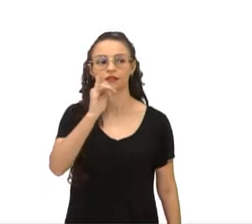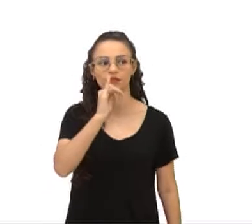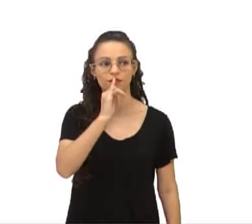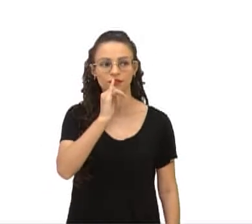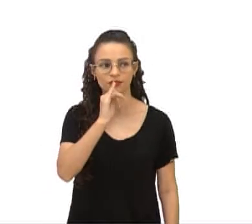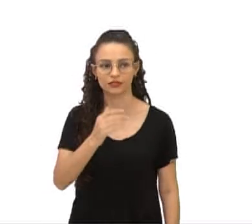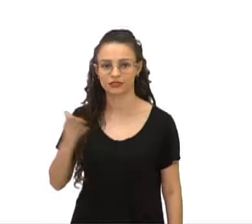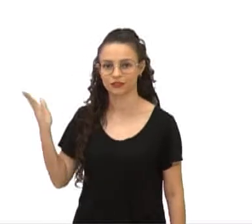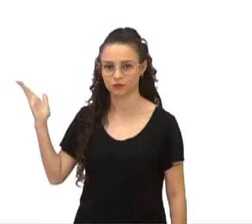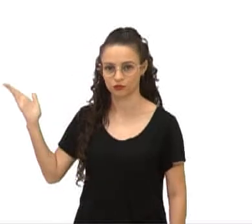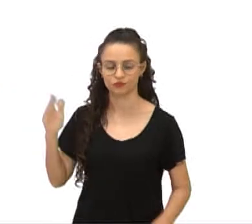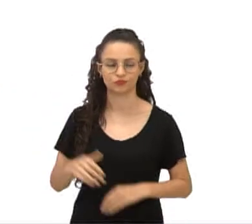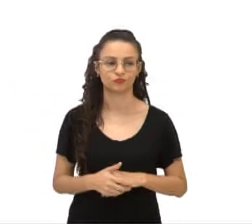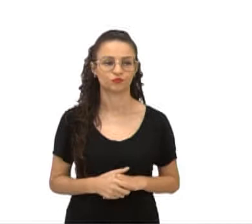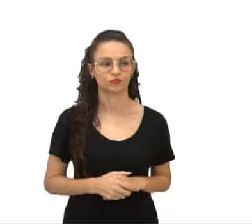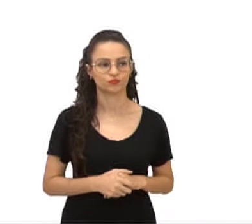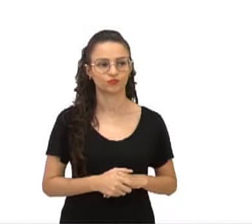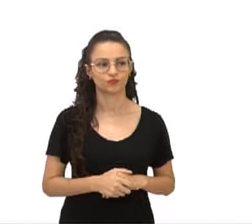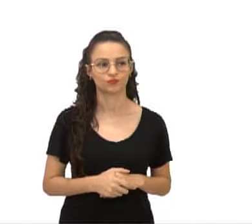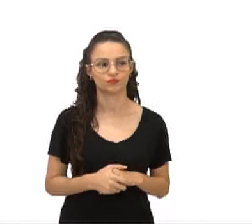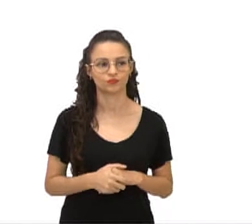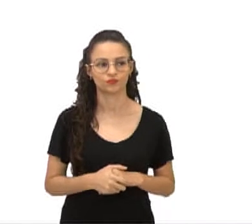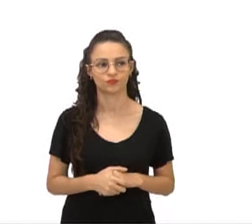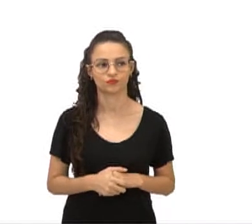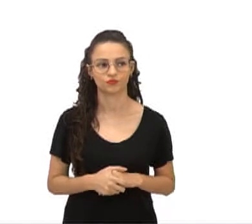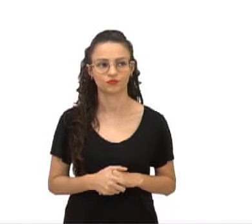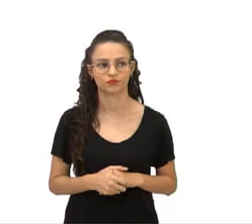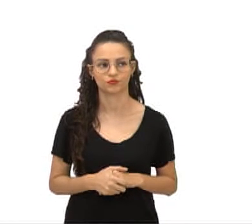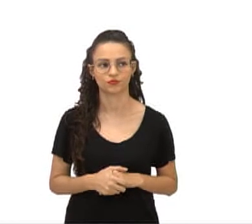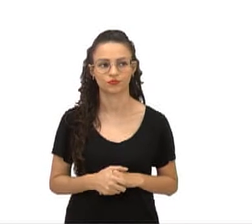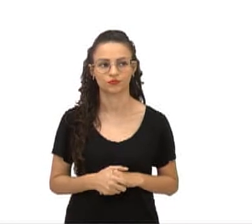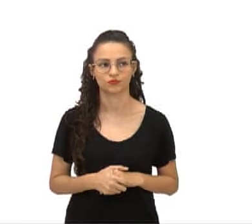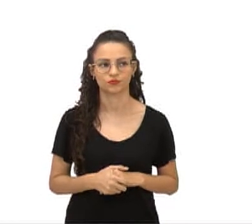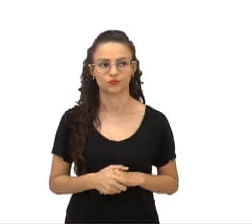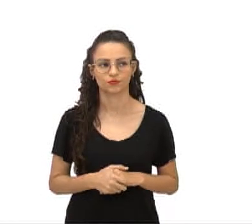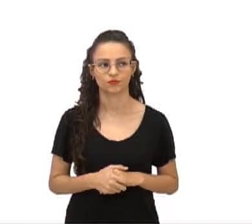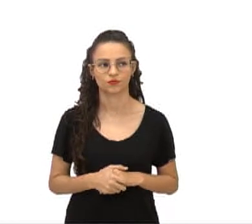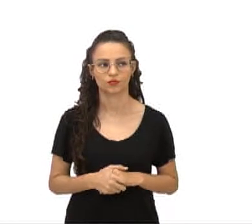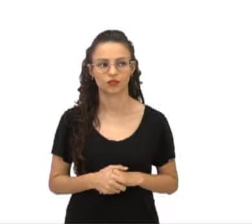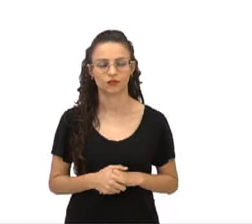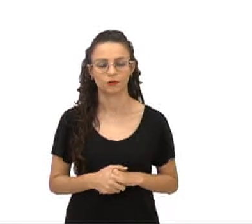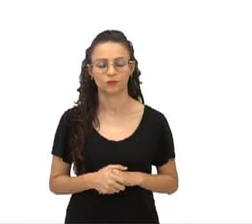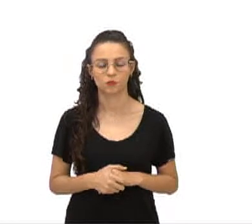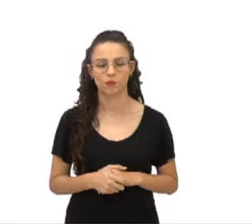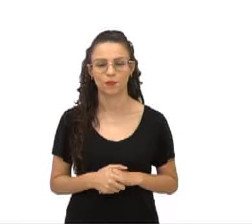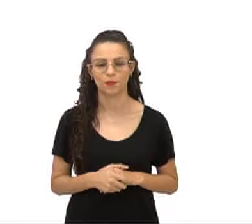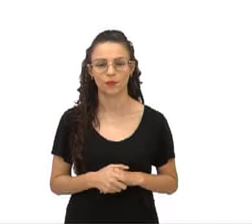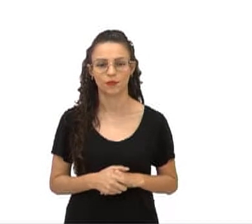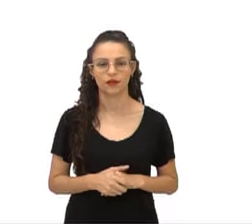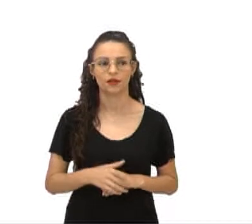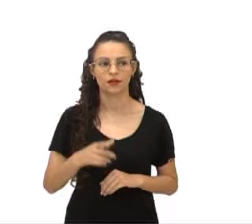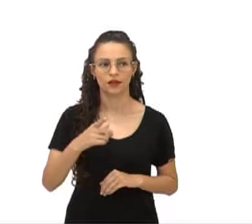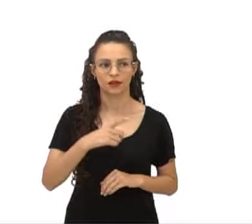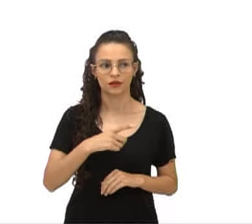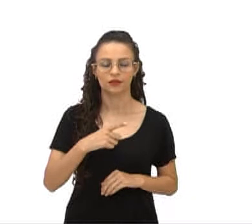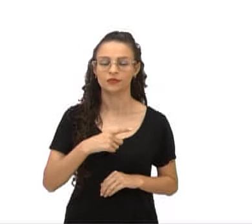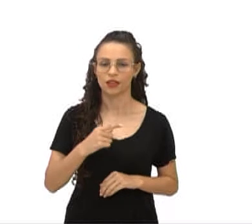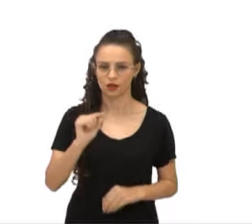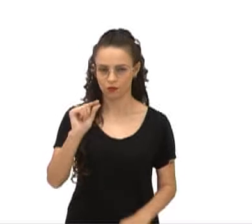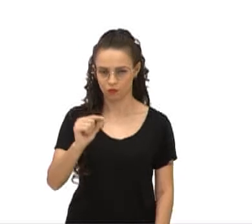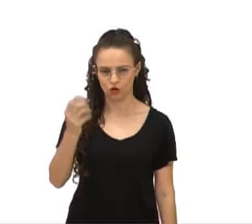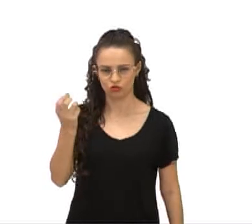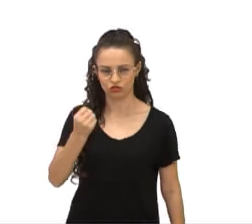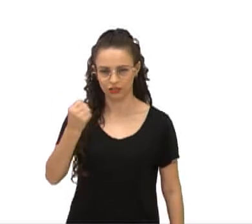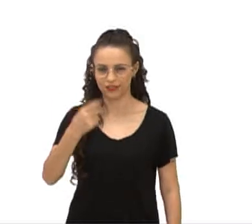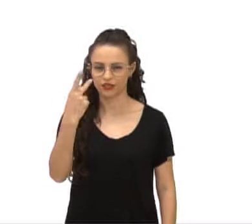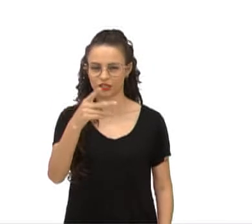exemplo não isso mil pior que a futebol então a um pouco né vamos dizer assim de leite na